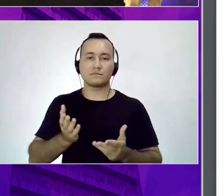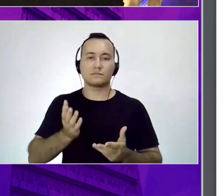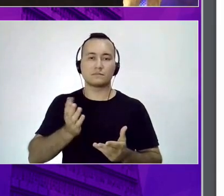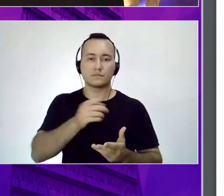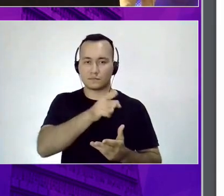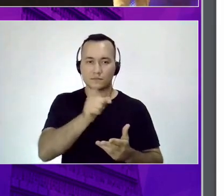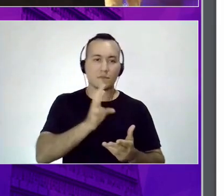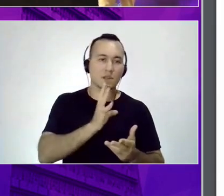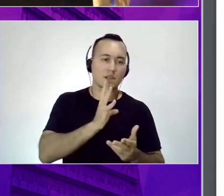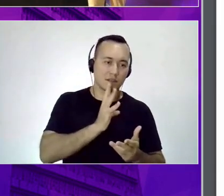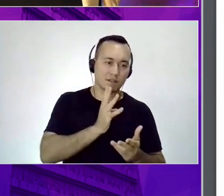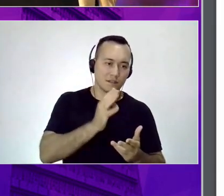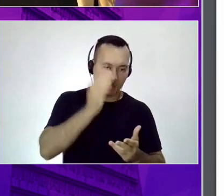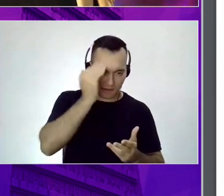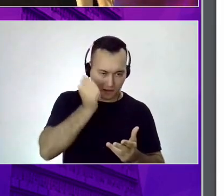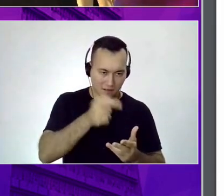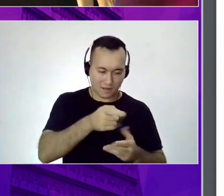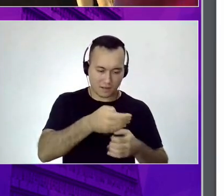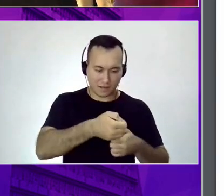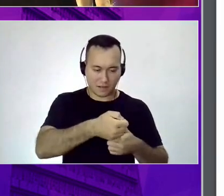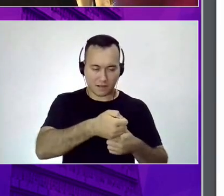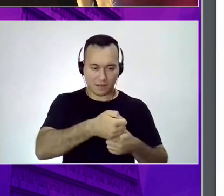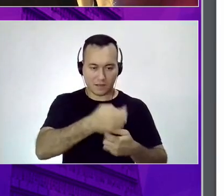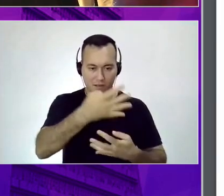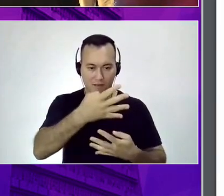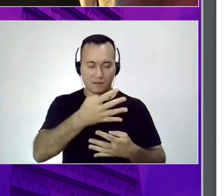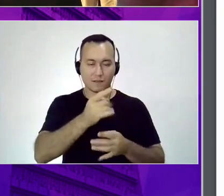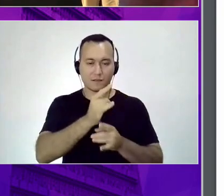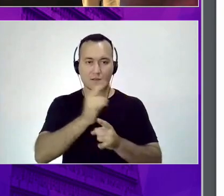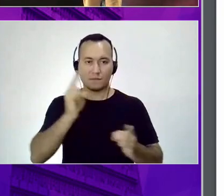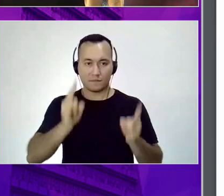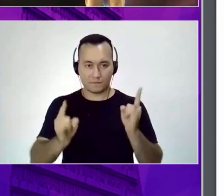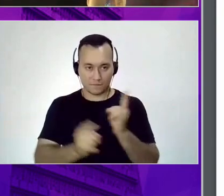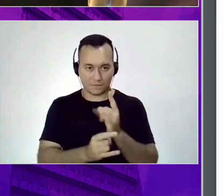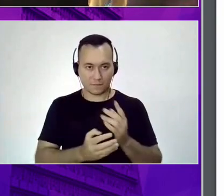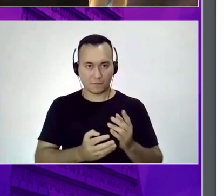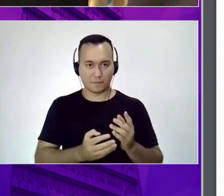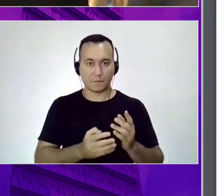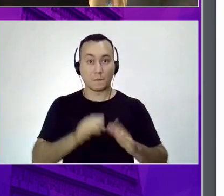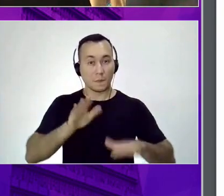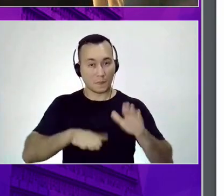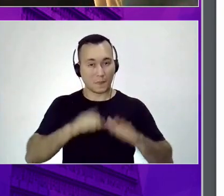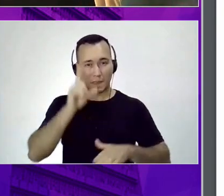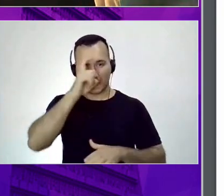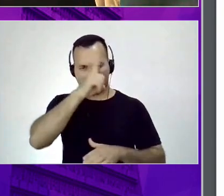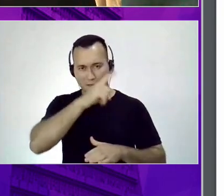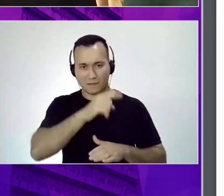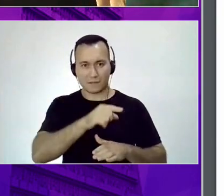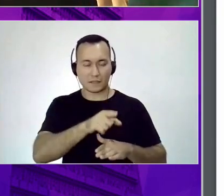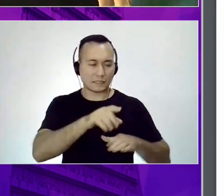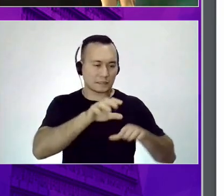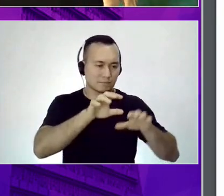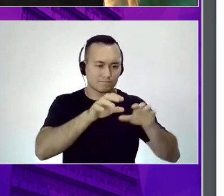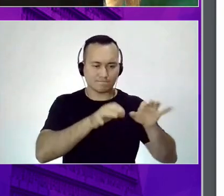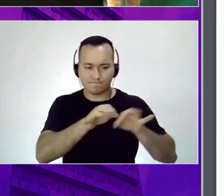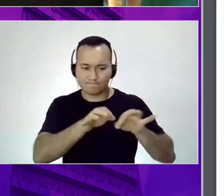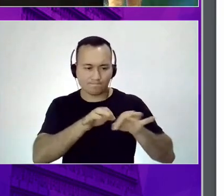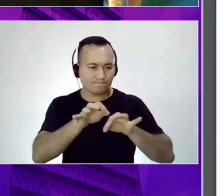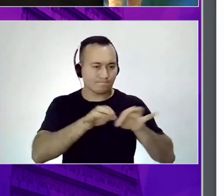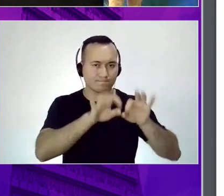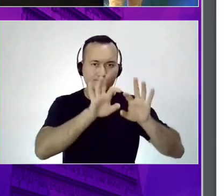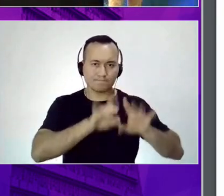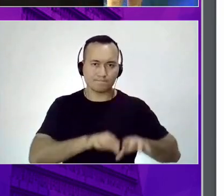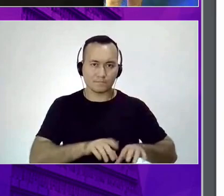são tornar o chatbot mais intuitível, mais amigável, uma experiência mais fluida. Mas a gente percebeu que